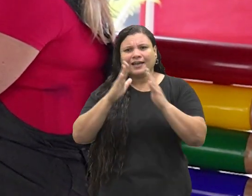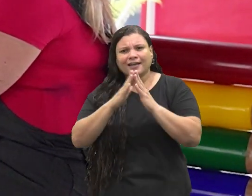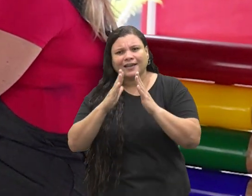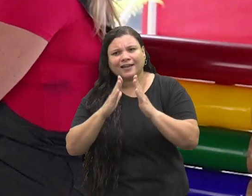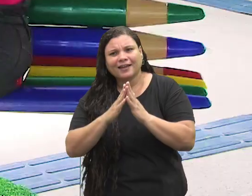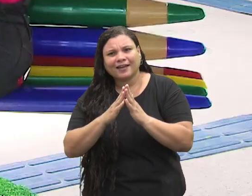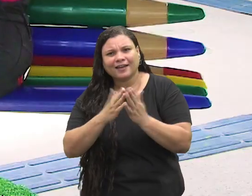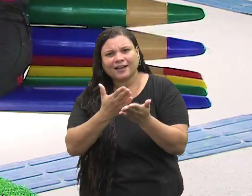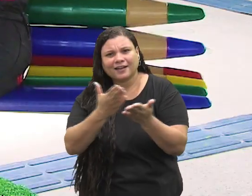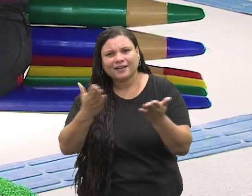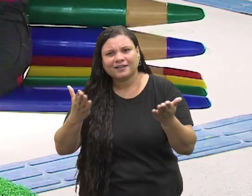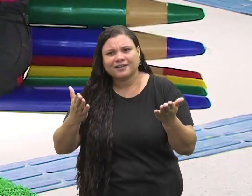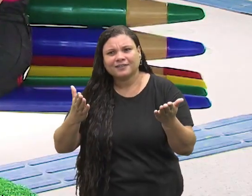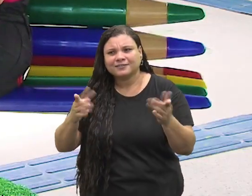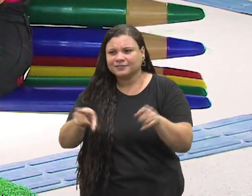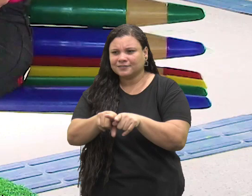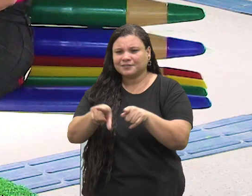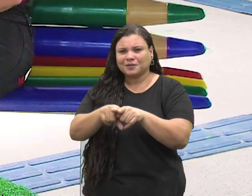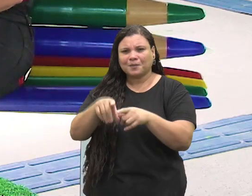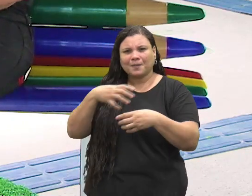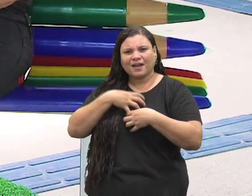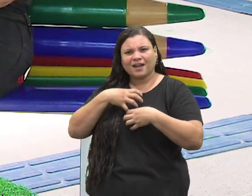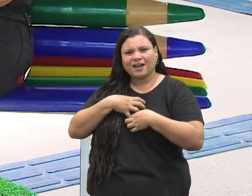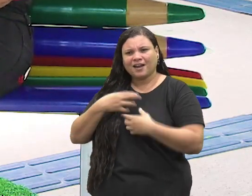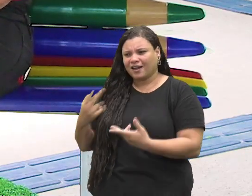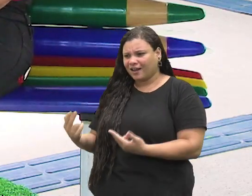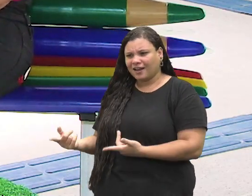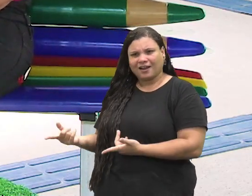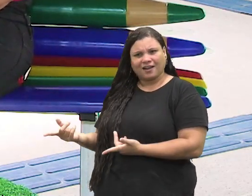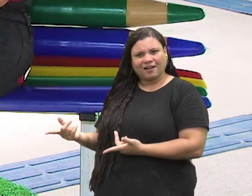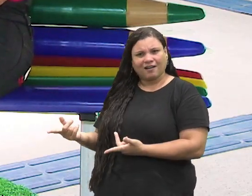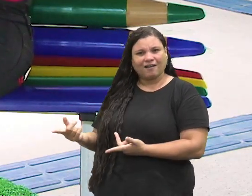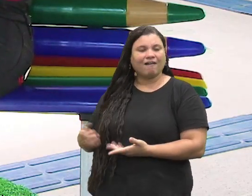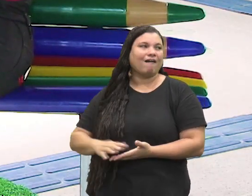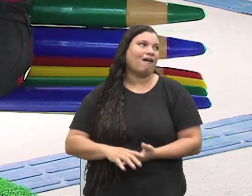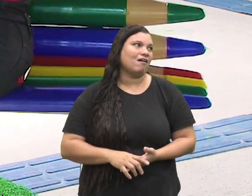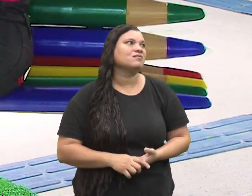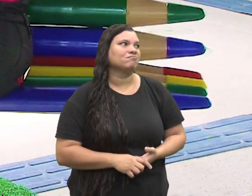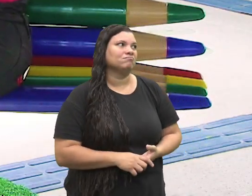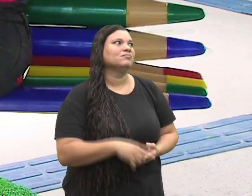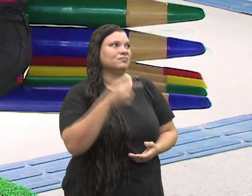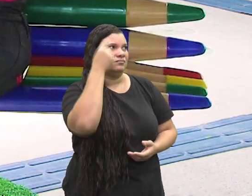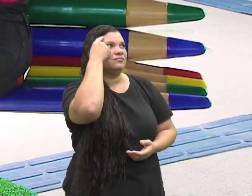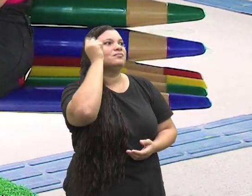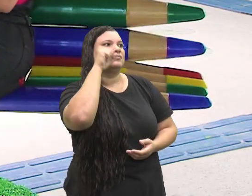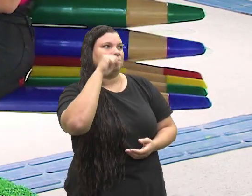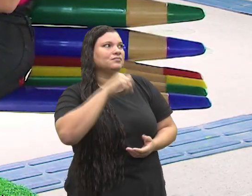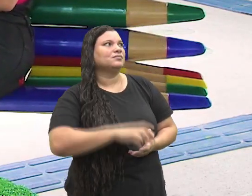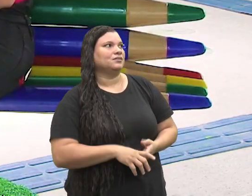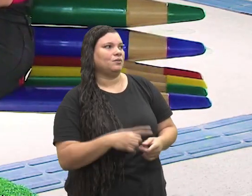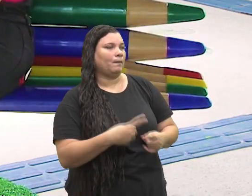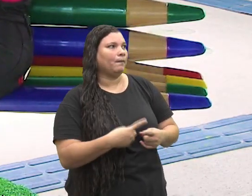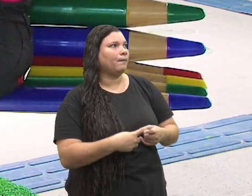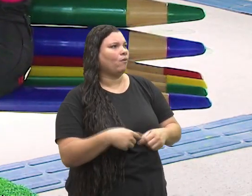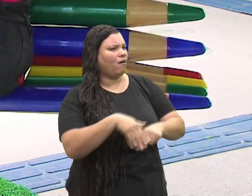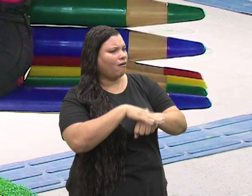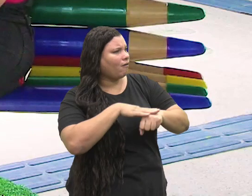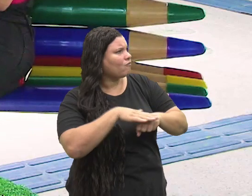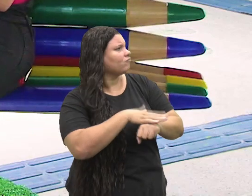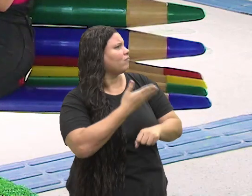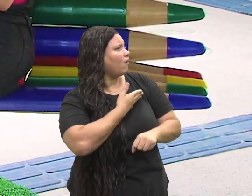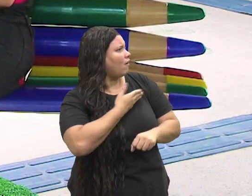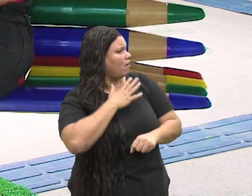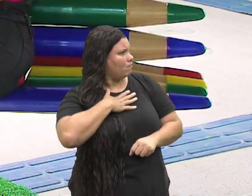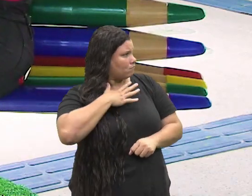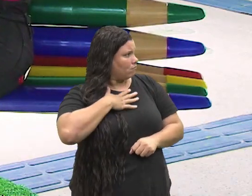como você? Ah, eu acho, porque eu conversei com os colegas meus e eles estão sentindo a mesma coisa. Tá falando a mesma